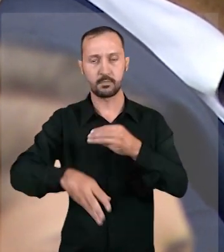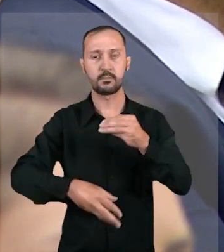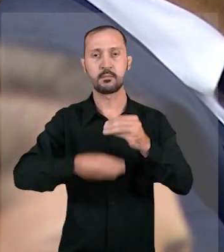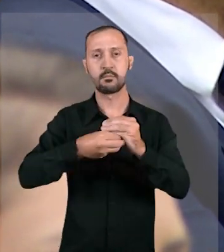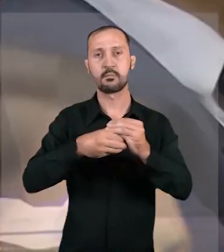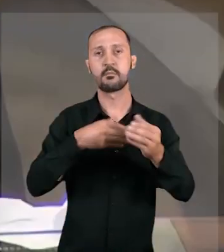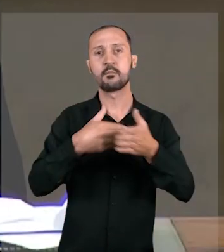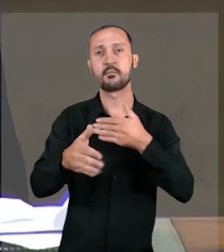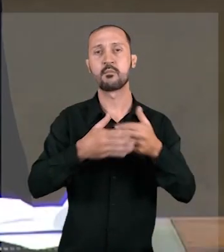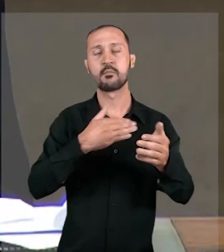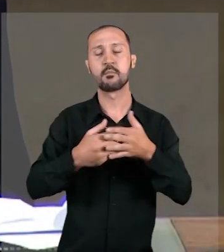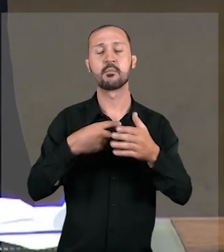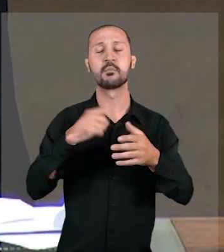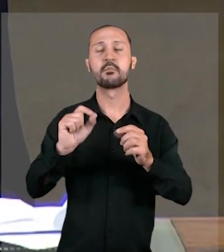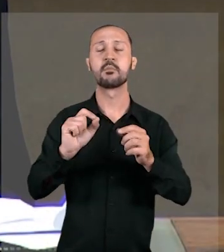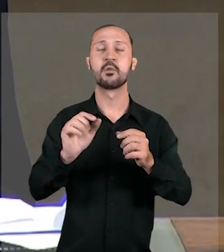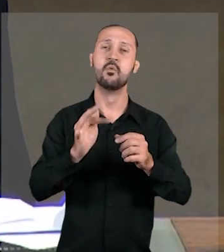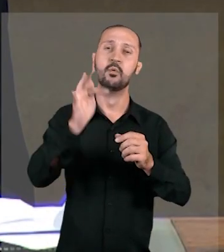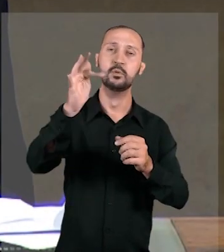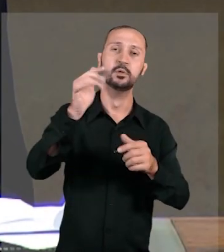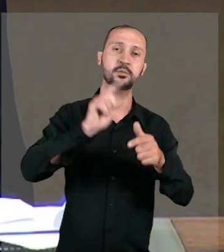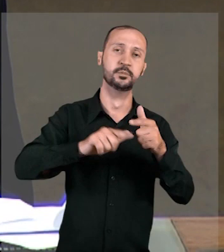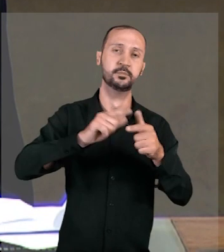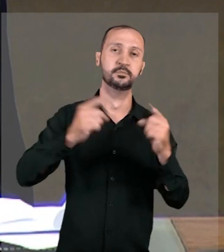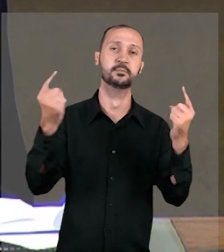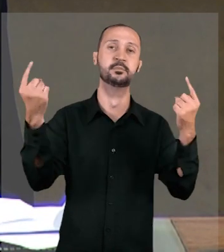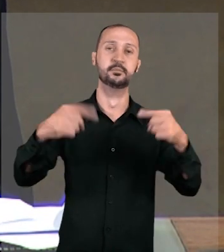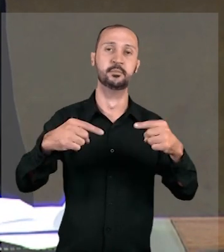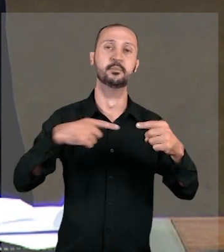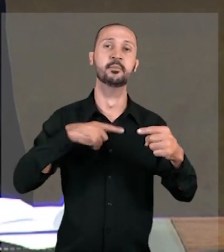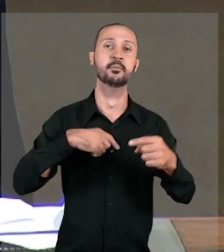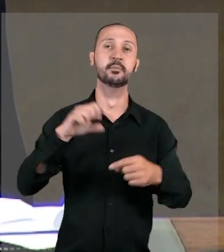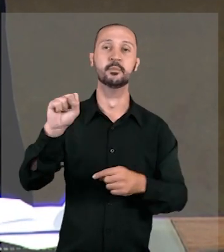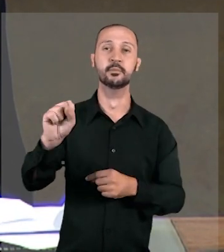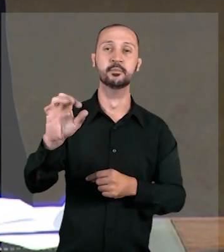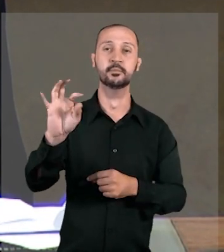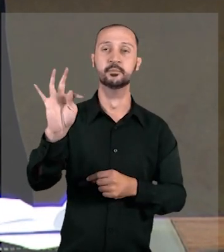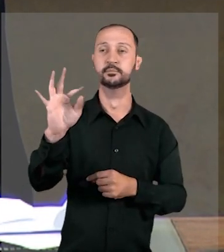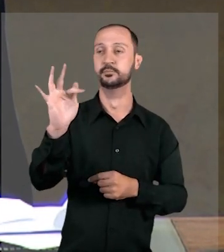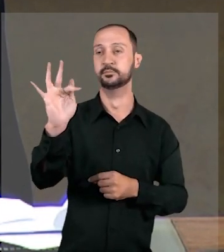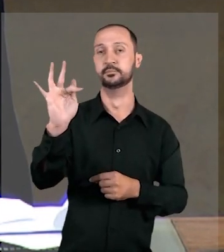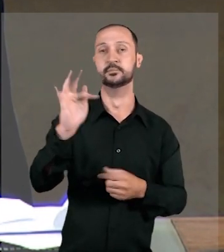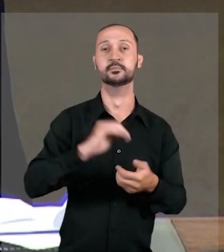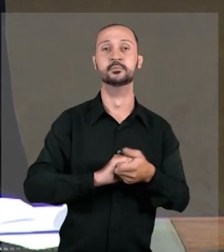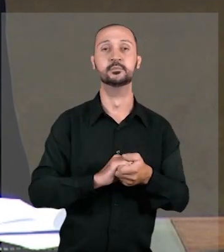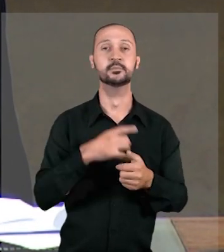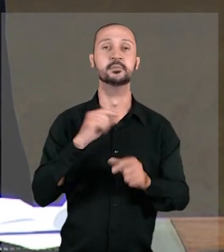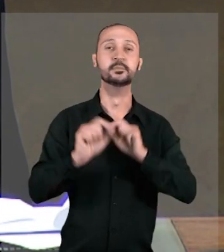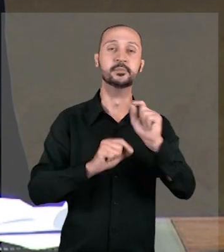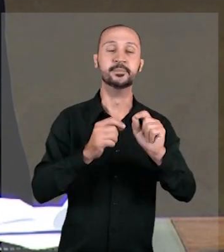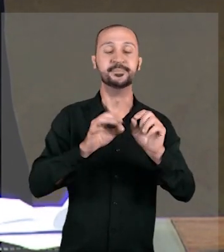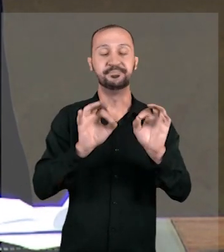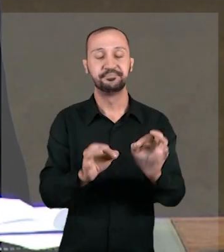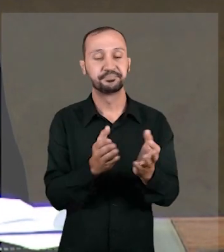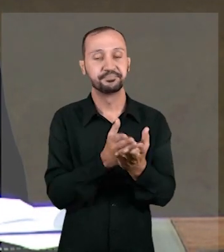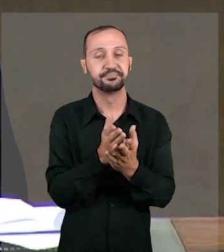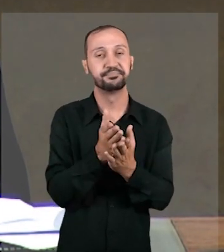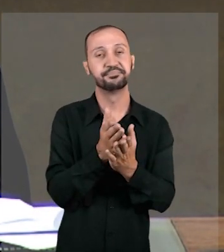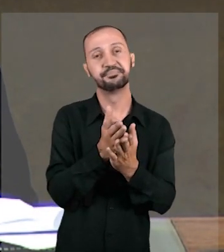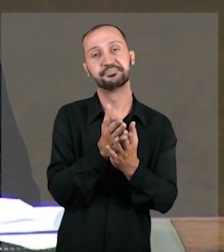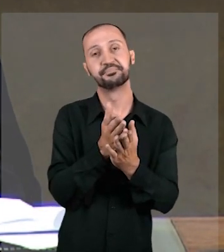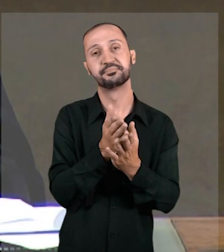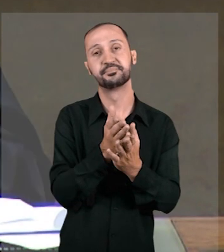em qualquer futura antologia de equívocos cometidos pelo Supremo Tribunal Federal com respeito devido e merecido,